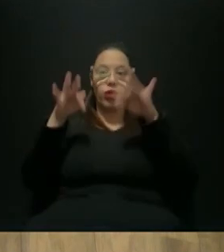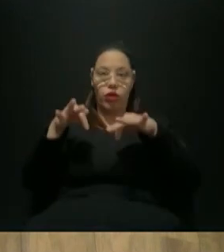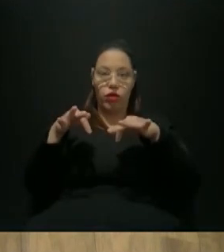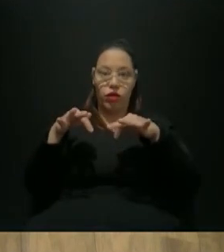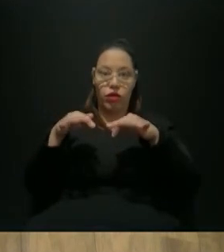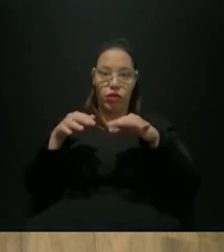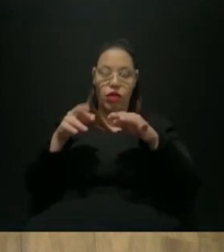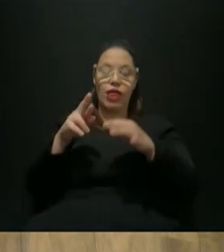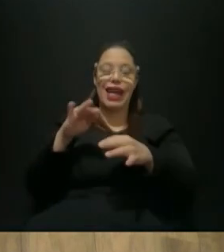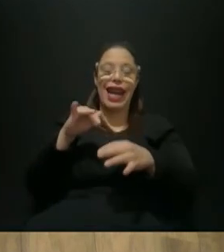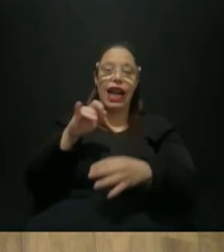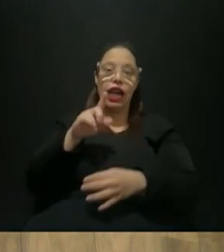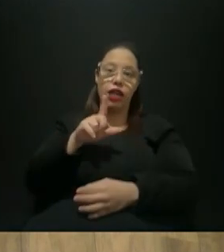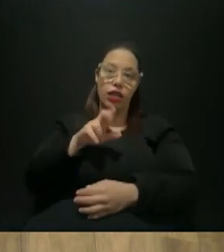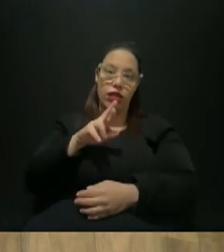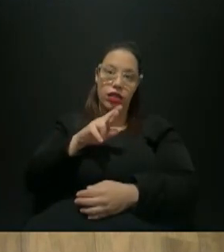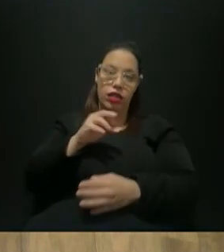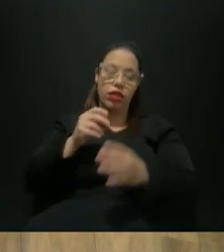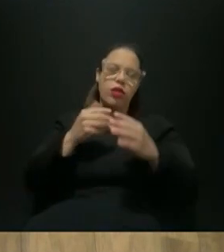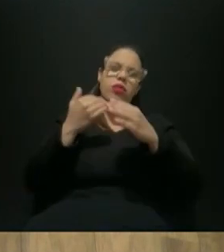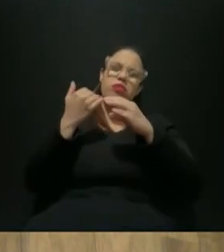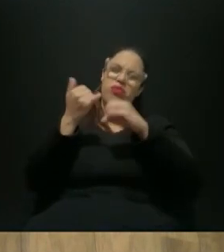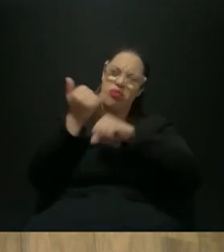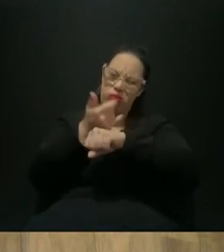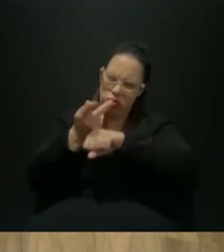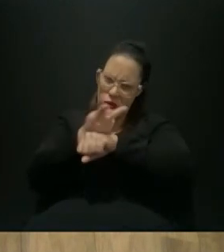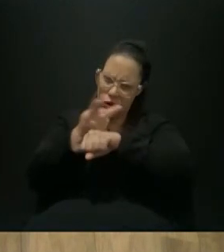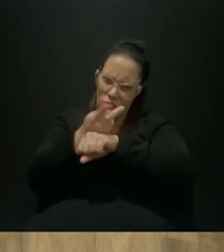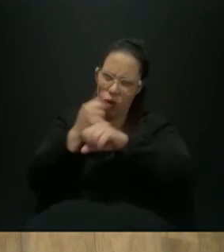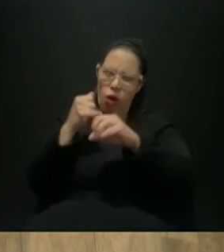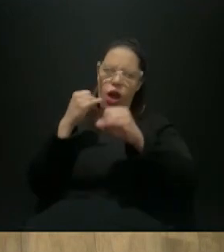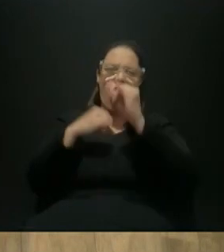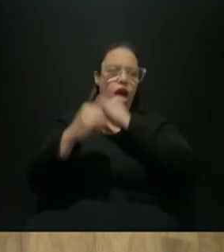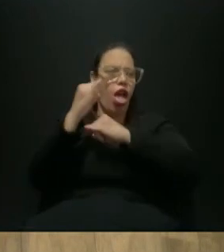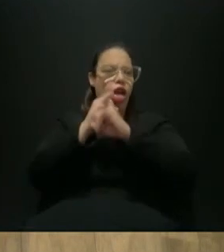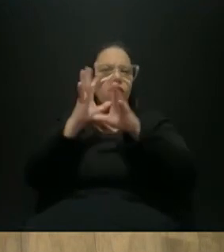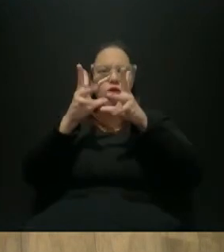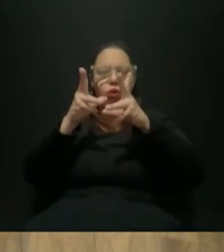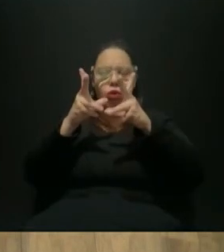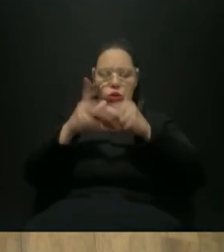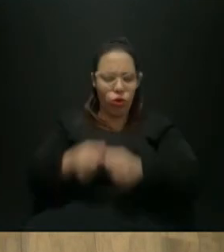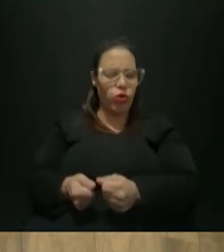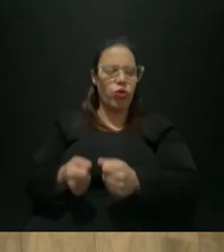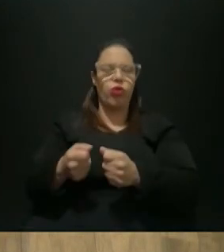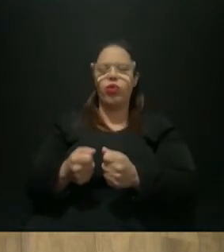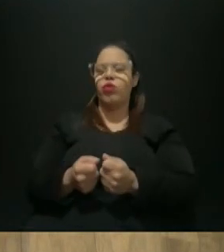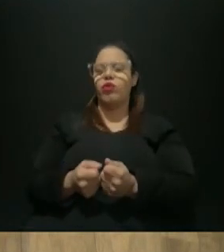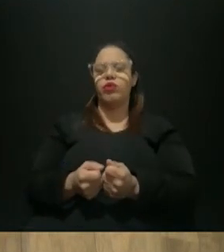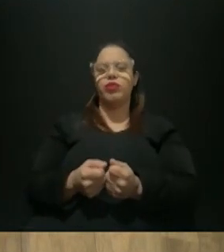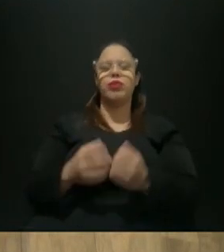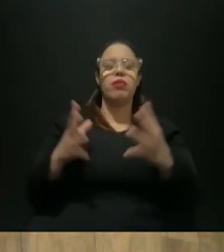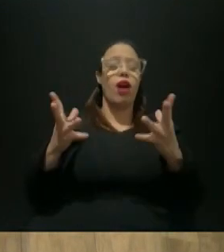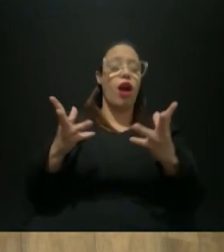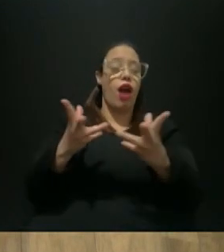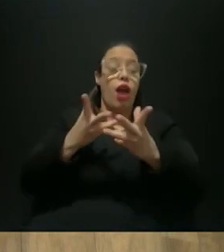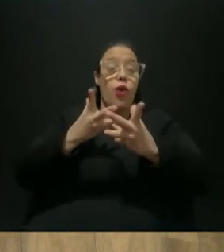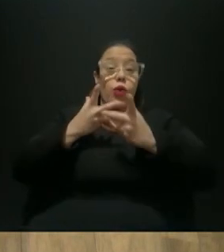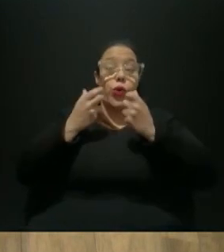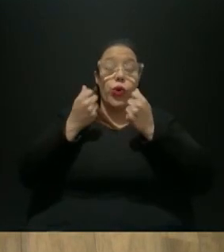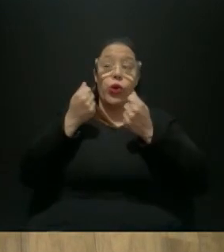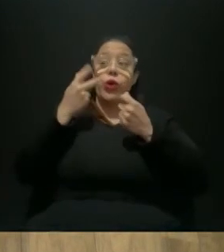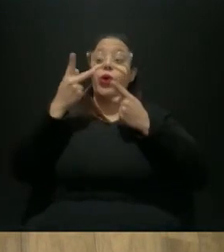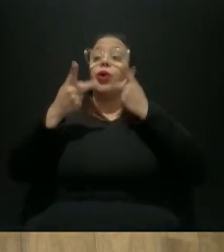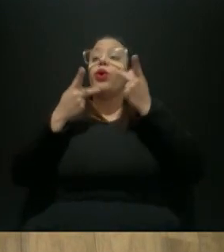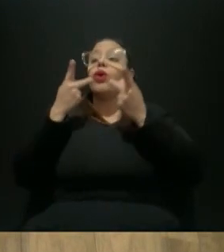verdade, gente, procurem na internet e assistam todo o documentário, que é maravilhoso, né? A gente até estava falando. Quando a